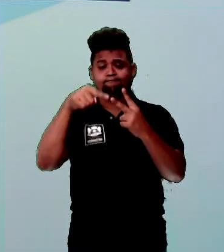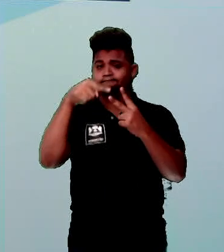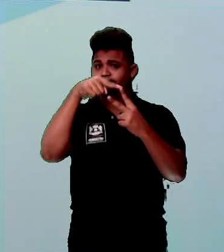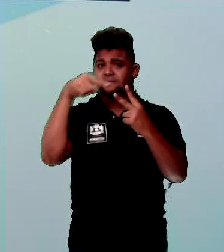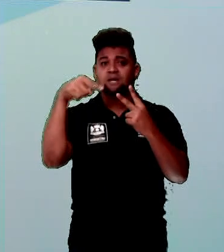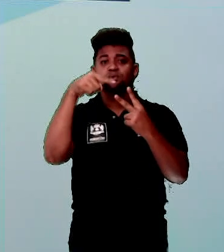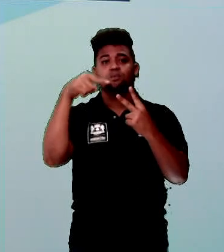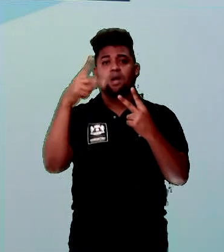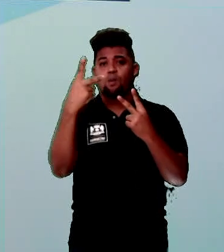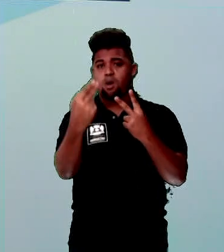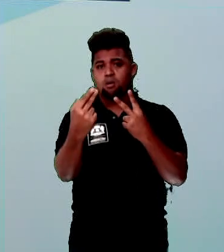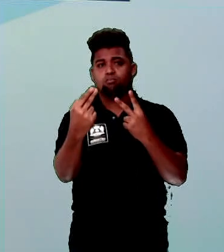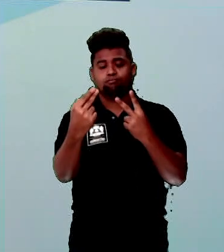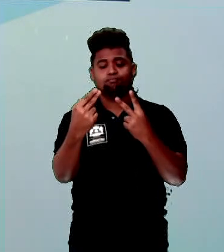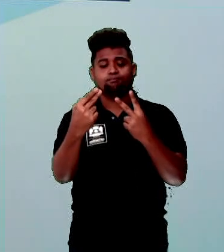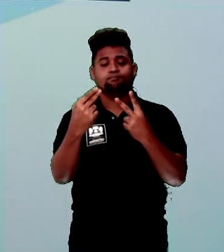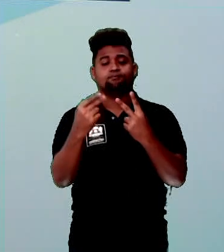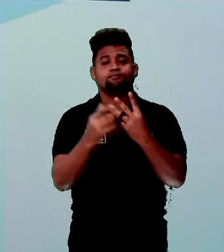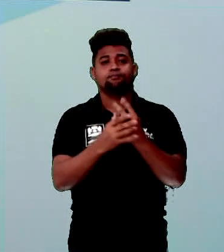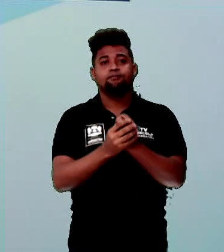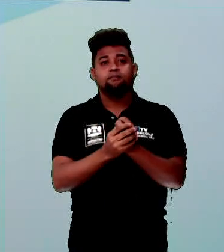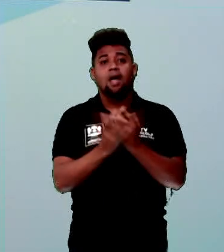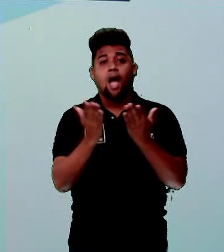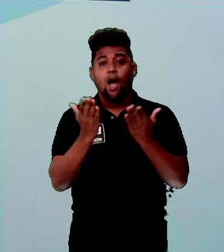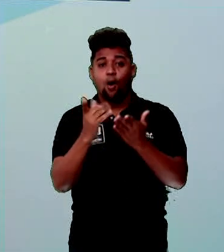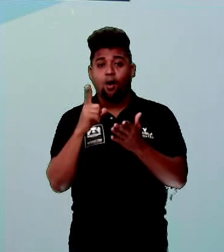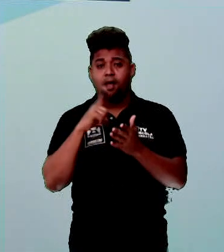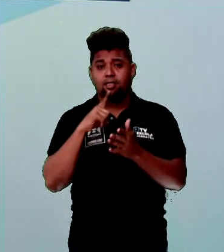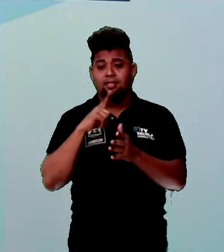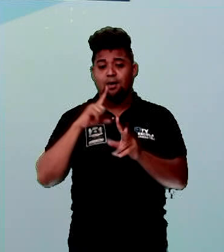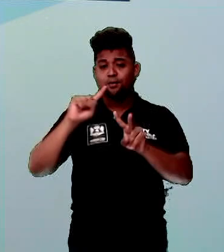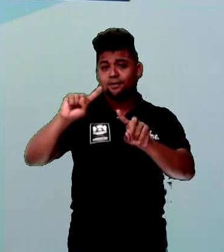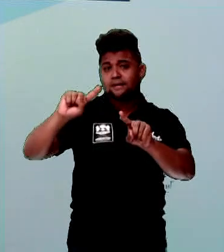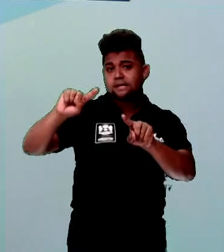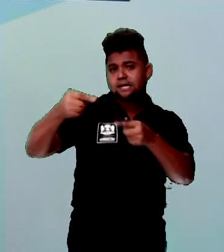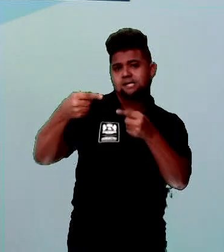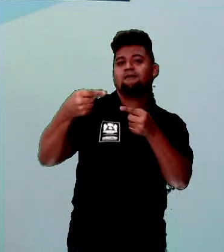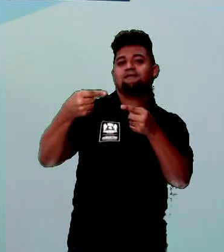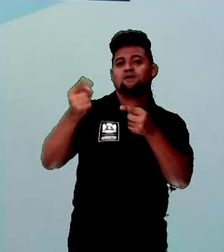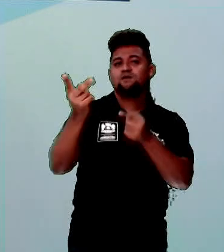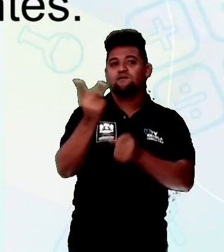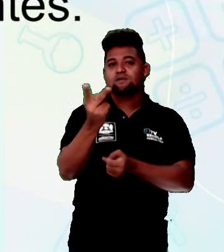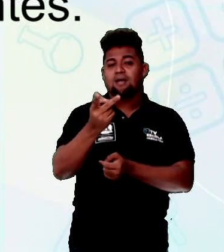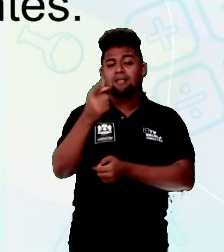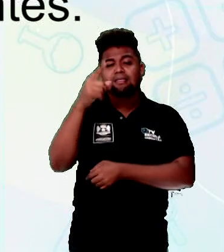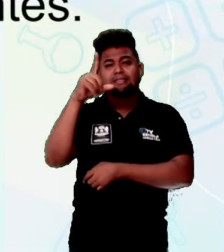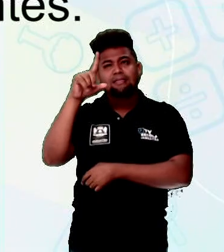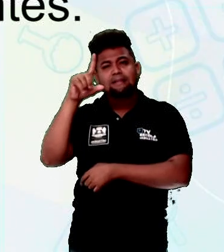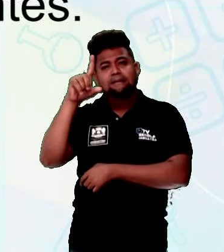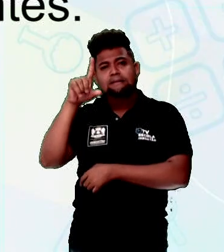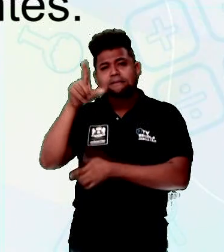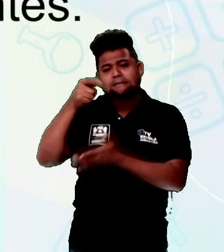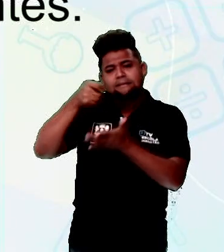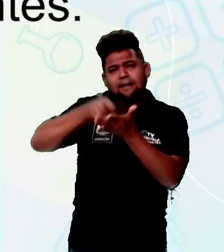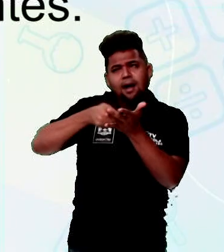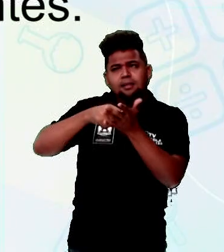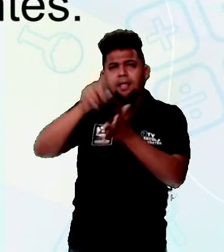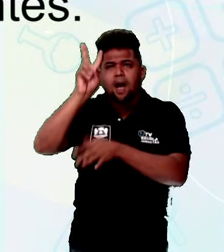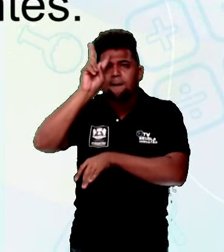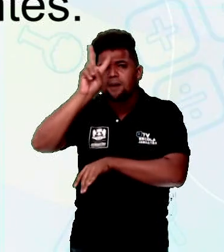cheque e checar. Agora eu tenho um desafio para vocês. Tente lembrar de uma canção da sua